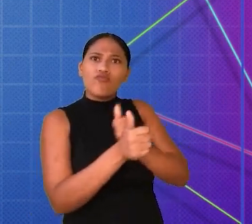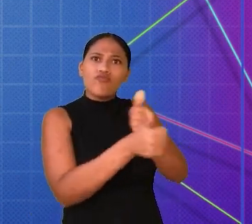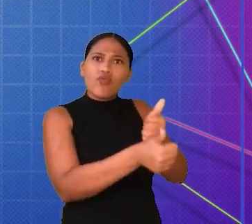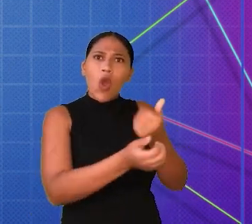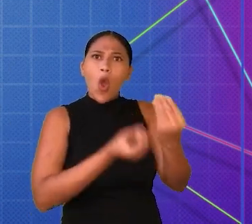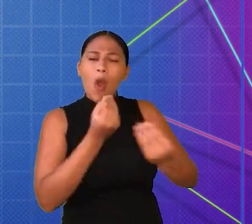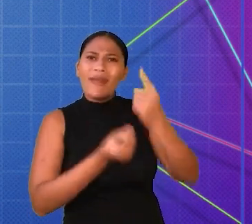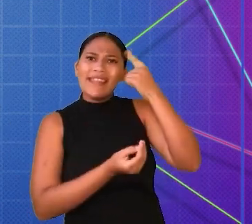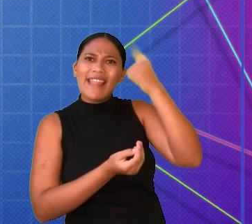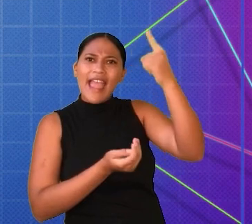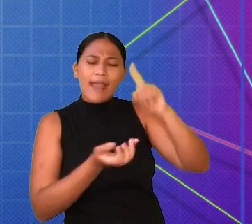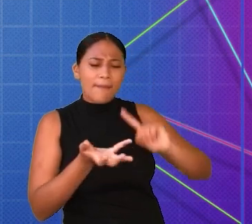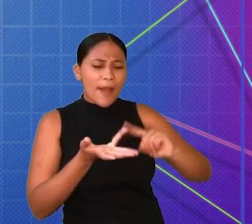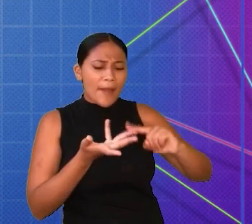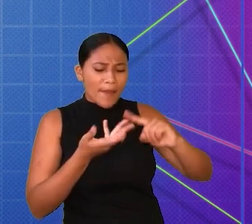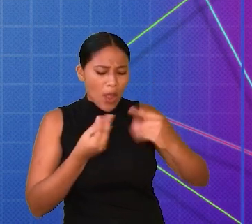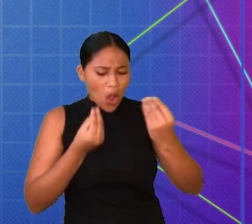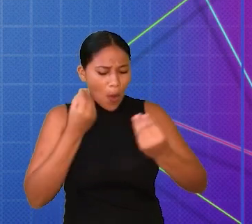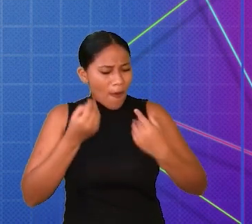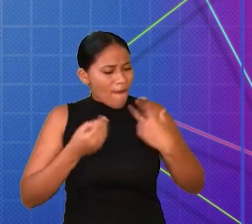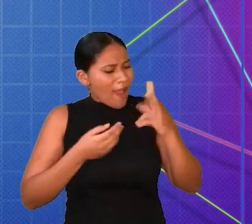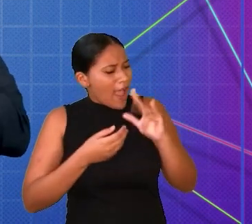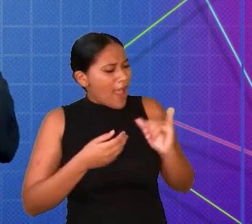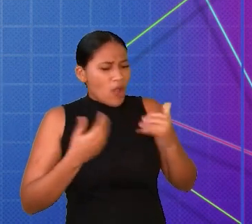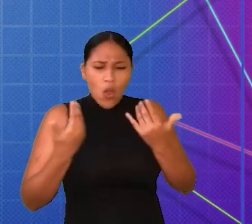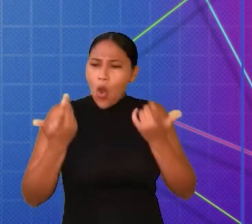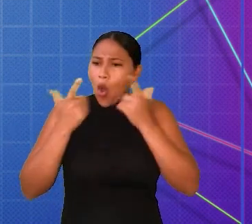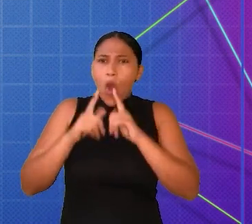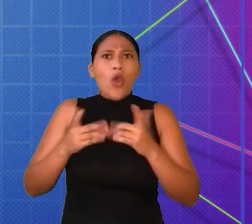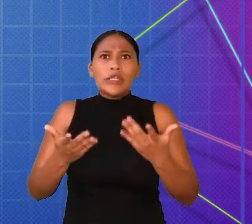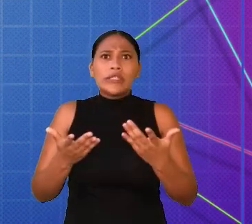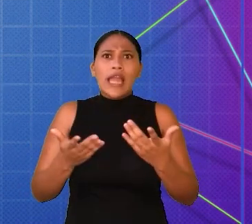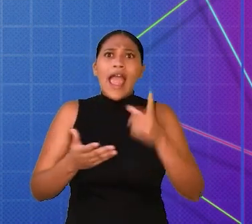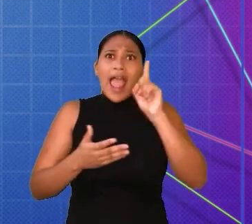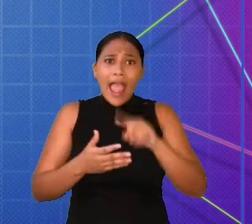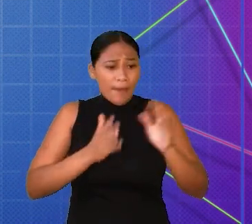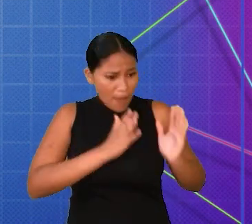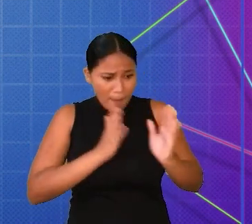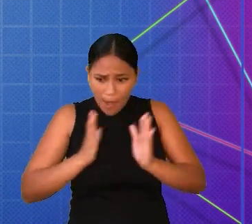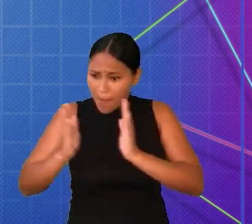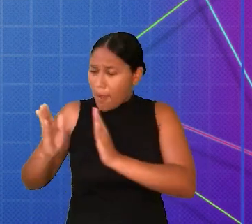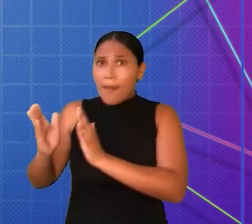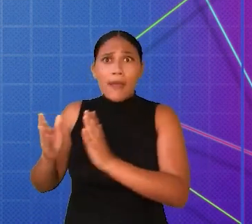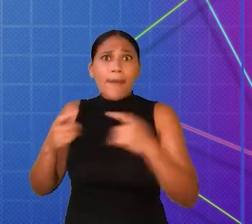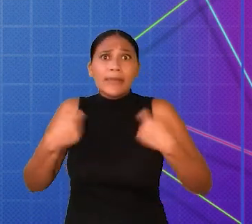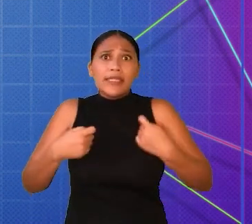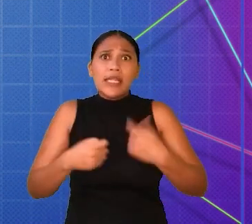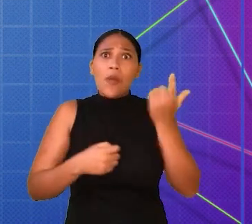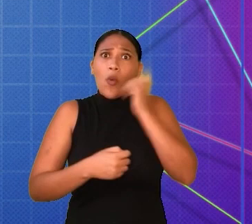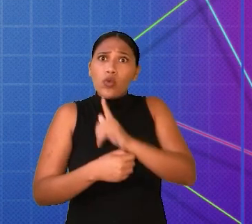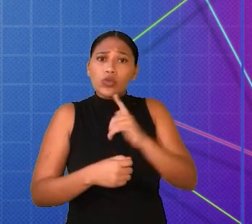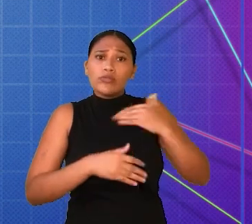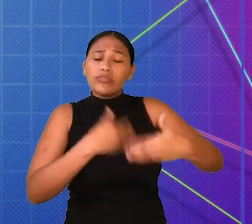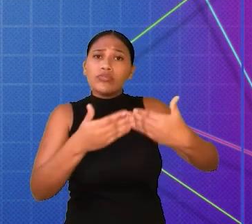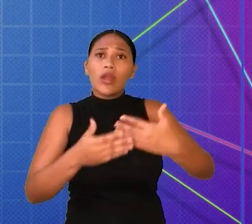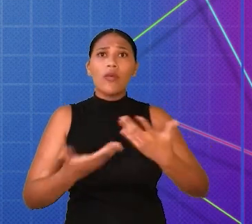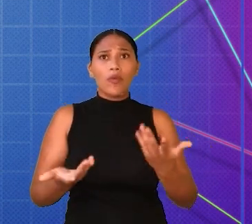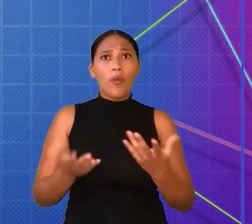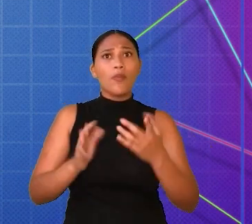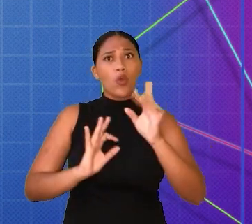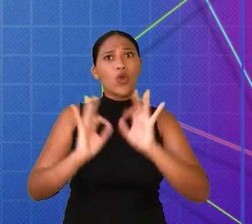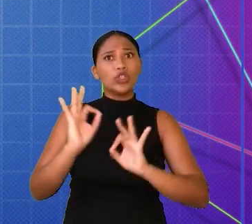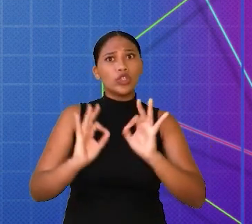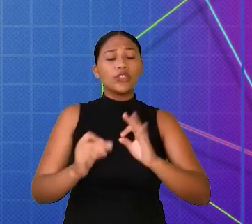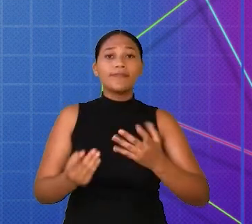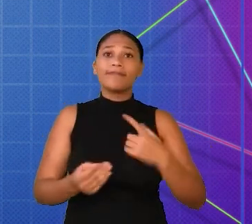que precisamos ter para saber qual a ideia do nosso jogo e como iremos concretizar ela. É uma espécie de passo a passo que nós precisamos seguir para